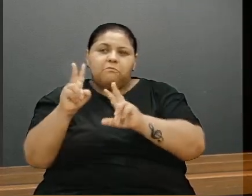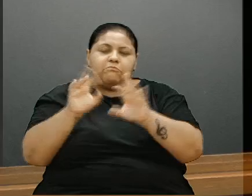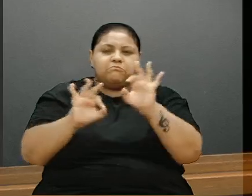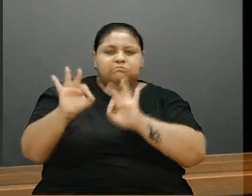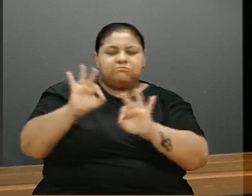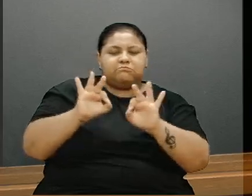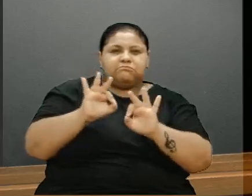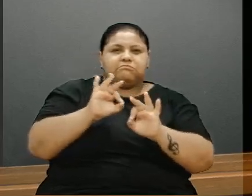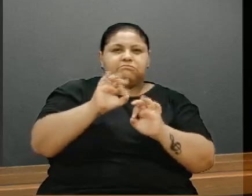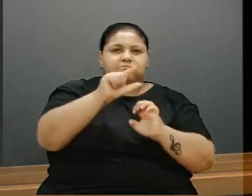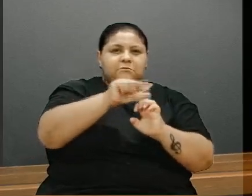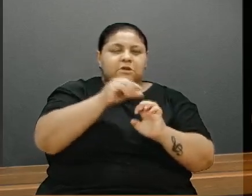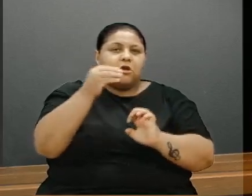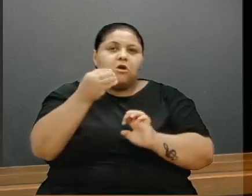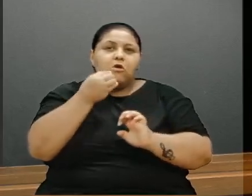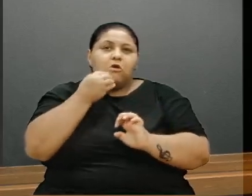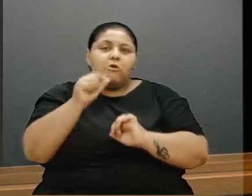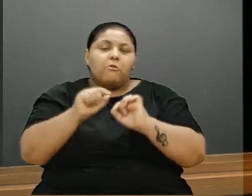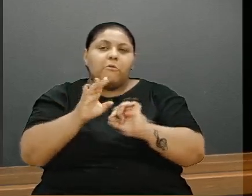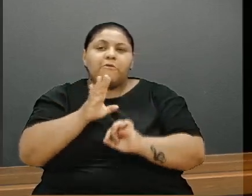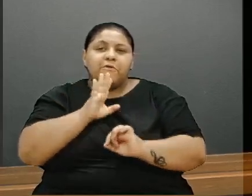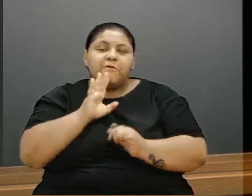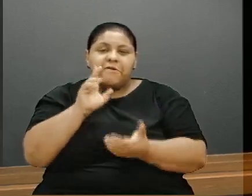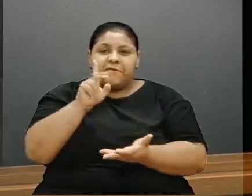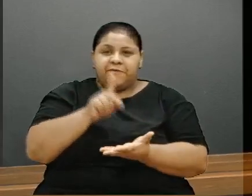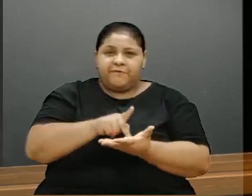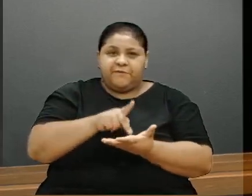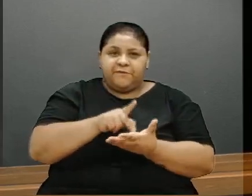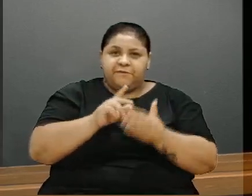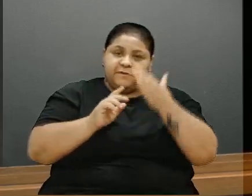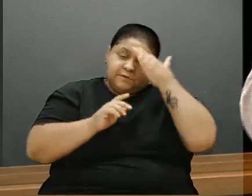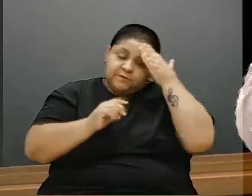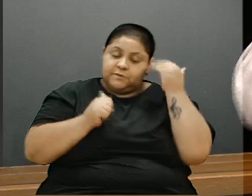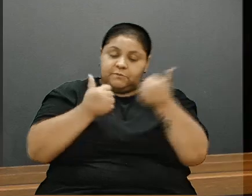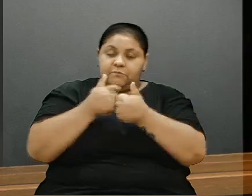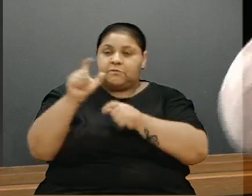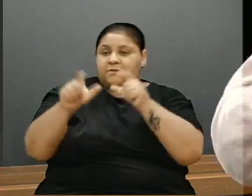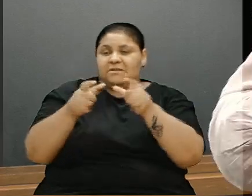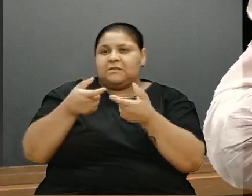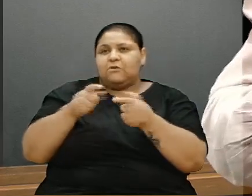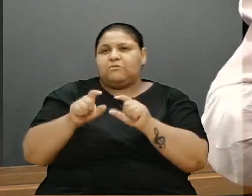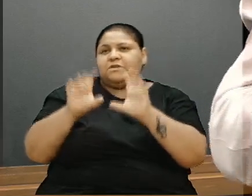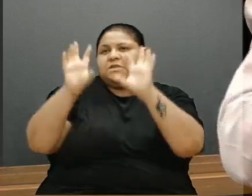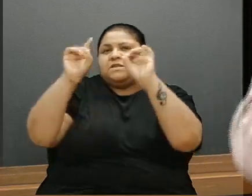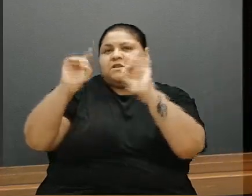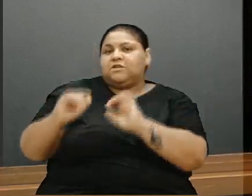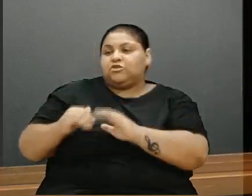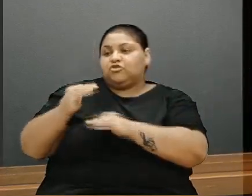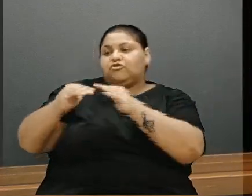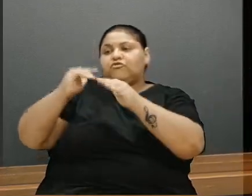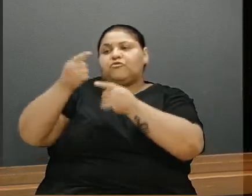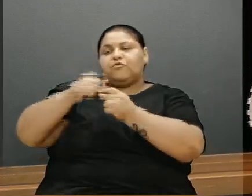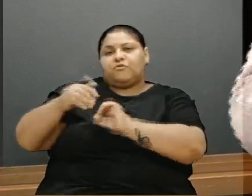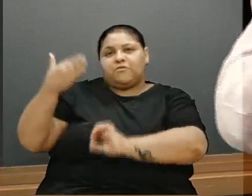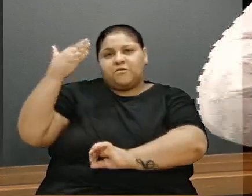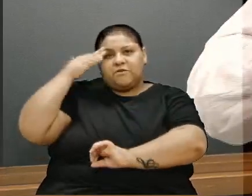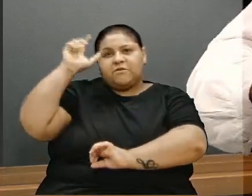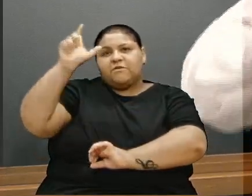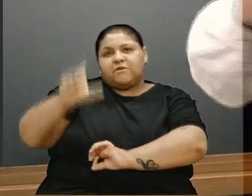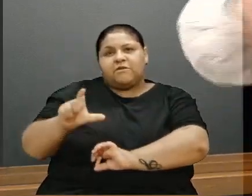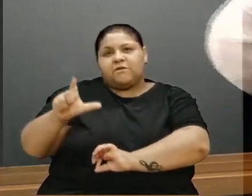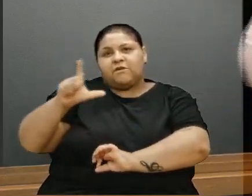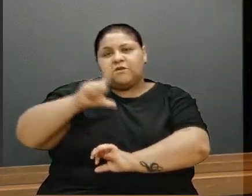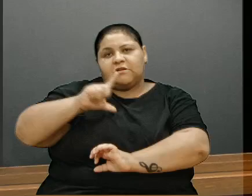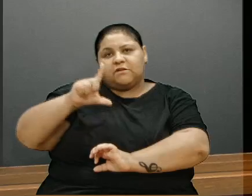Sul. E, obviamente, quem conhece a realidade, está próximo das pessoas, não precisa ser um especialista em desenvolvimento econômico para saber que as pessoas estão tendo